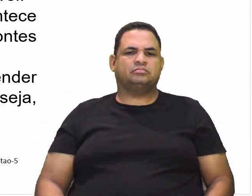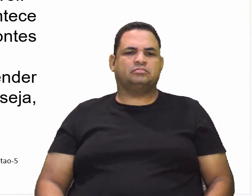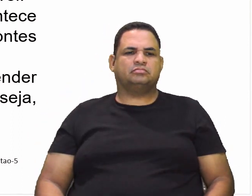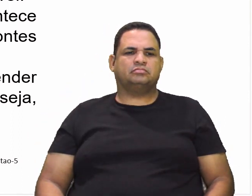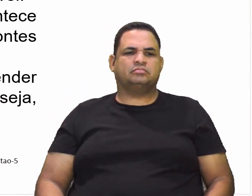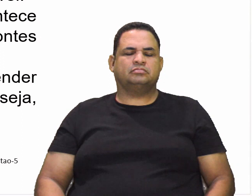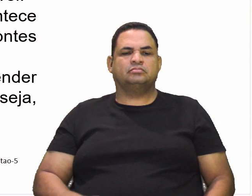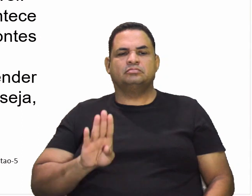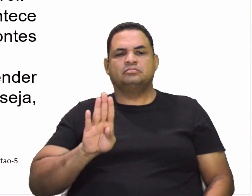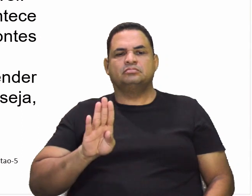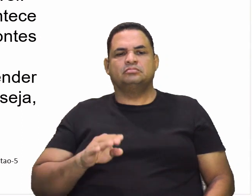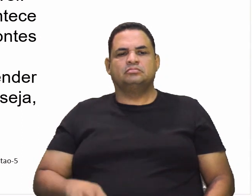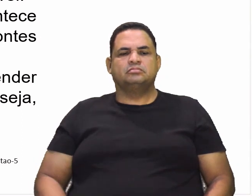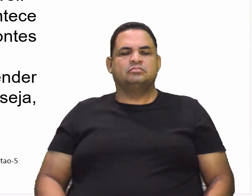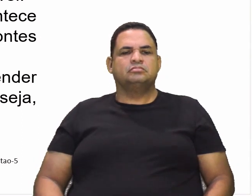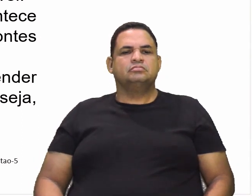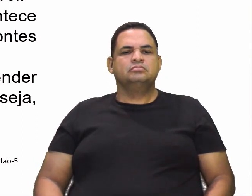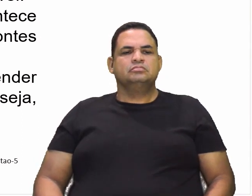Letra B.